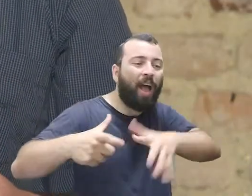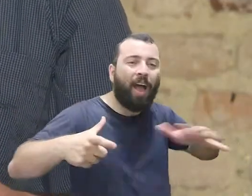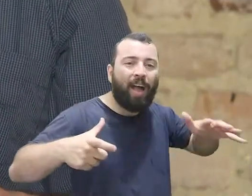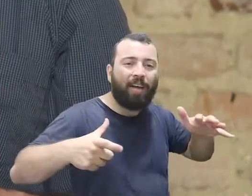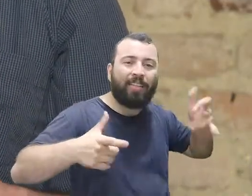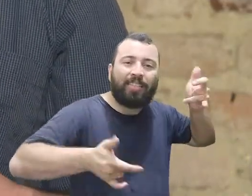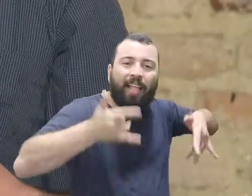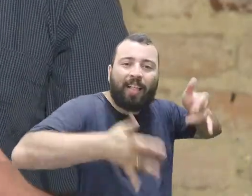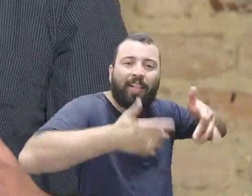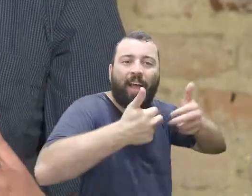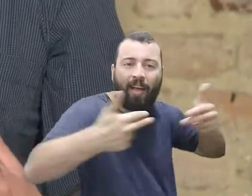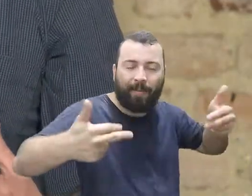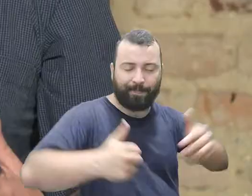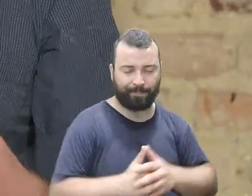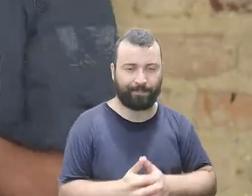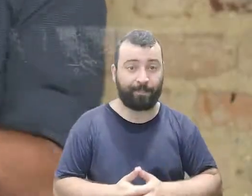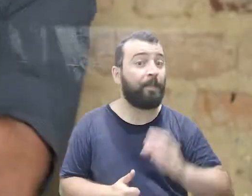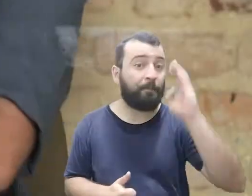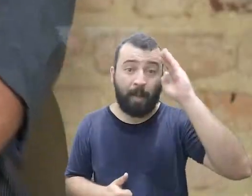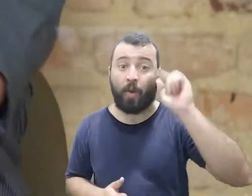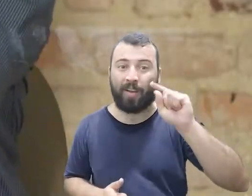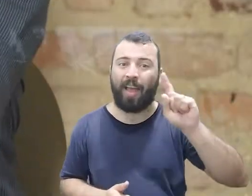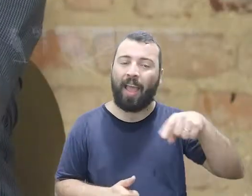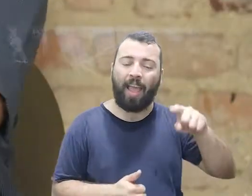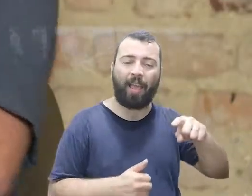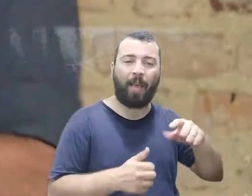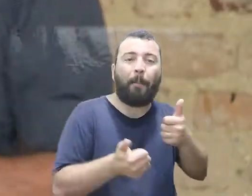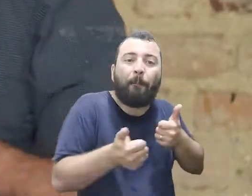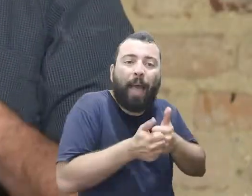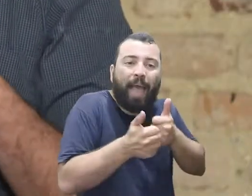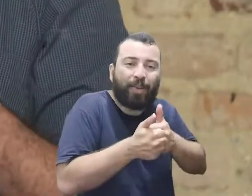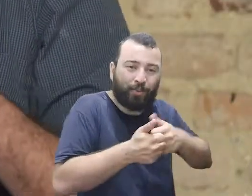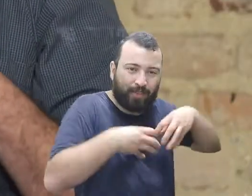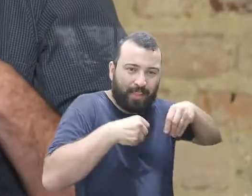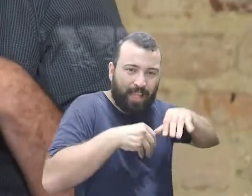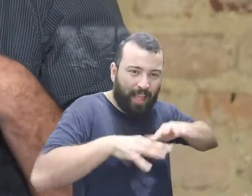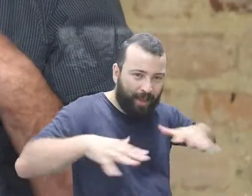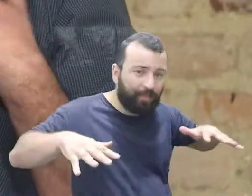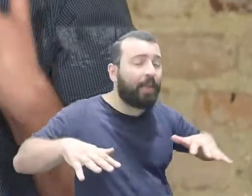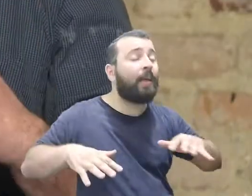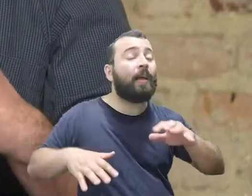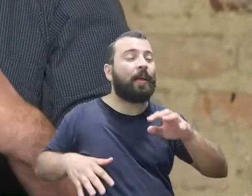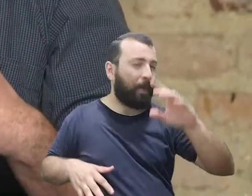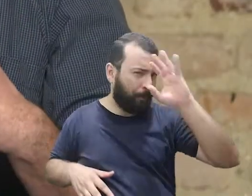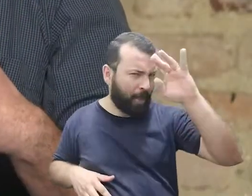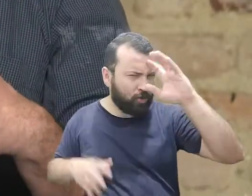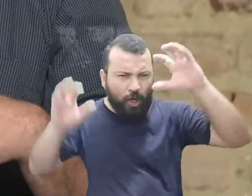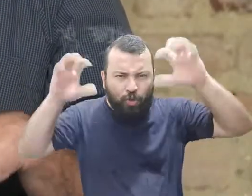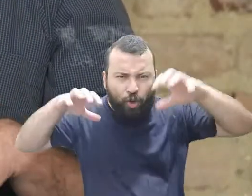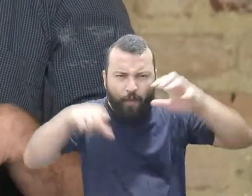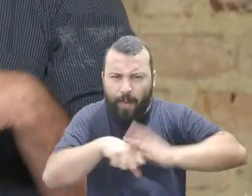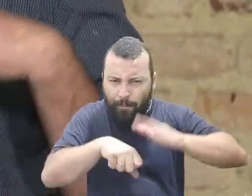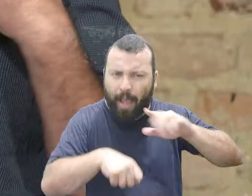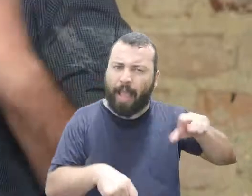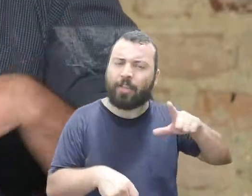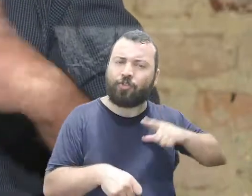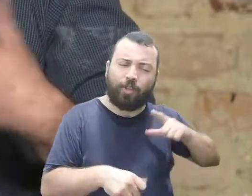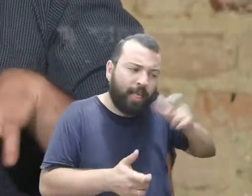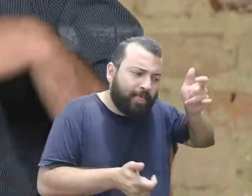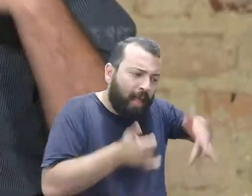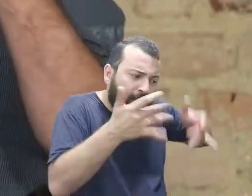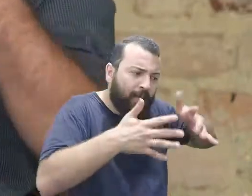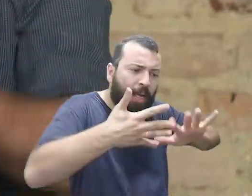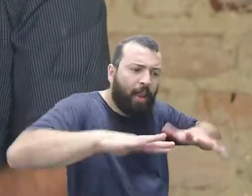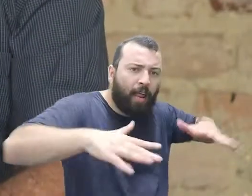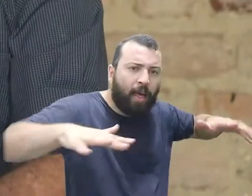oceânicos. Por exemplo, principalmente em sedimentos costeiros. Você imagina que quando chove mais numa região, eu tenho mais sedimento